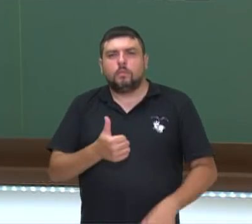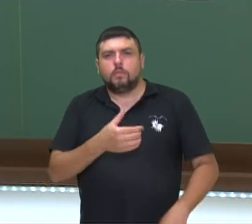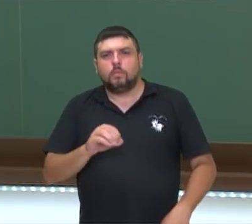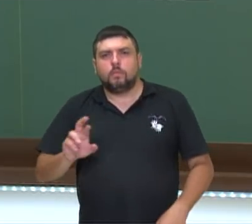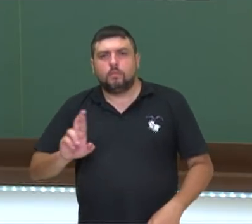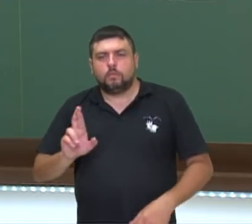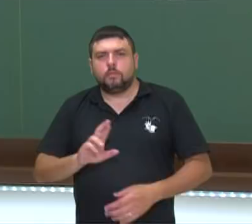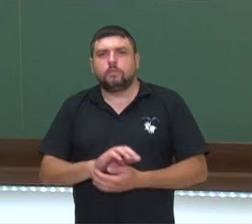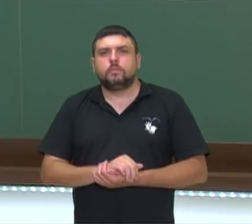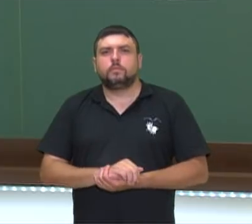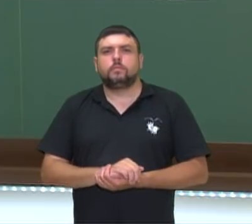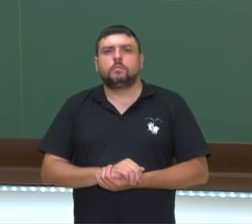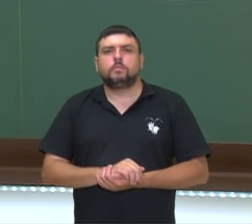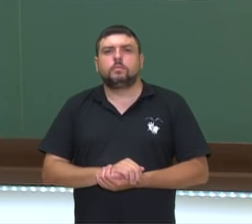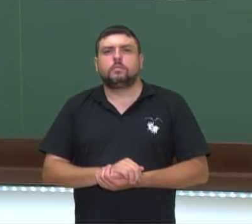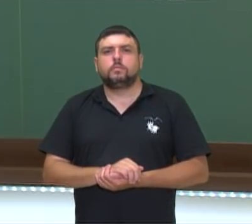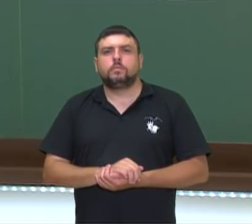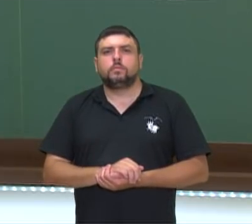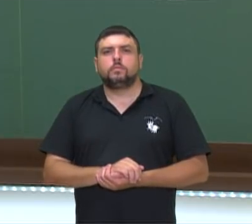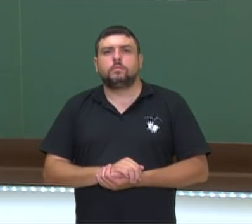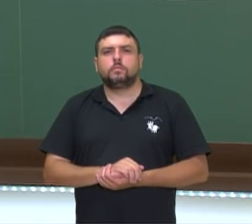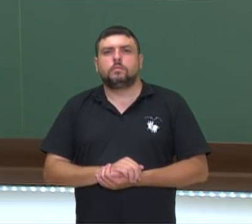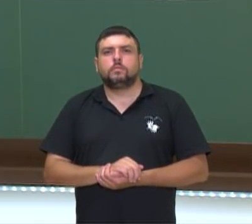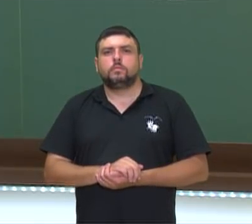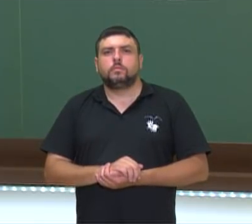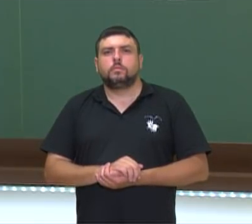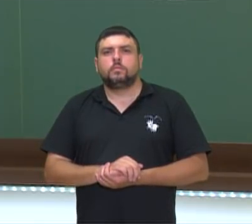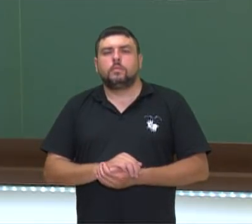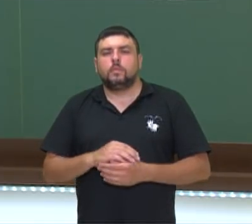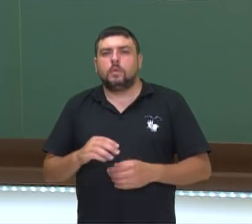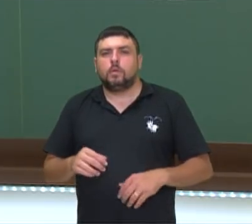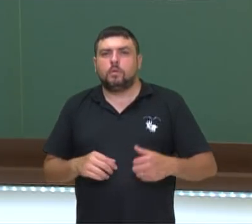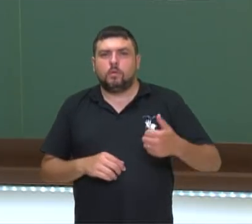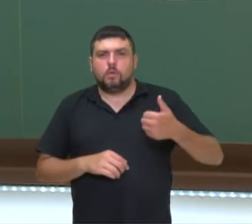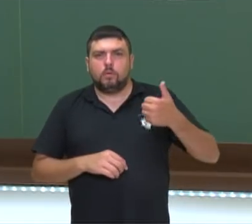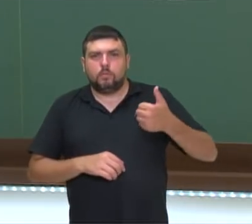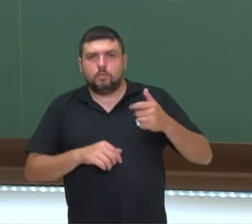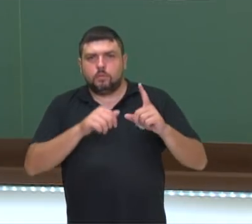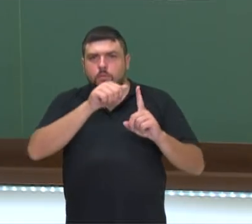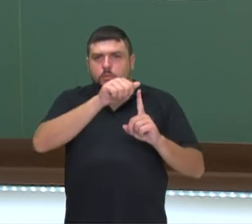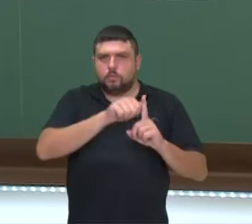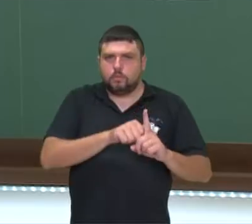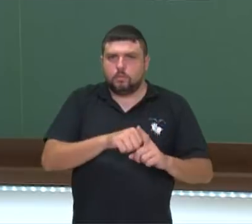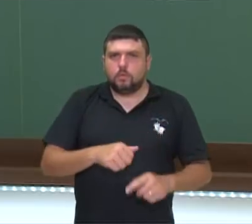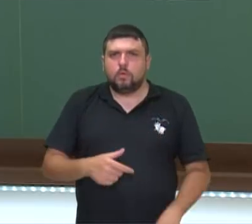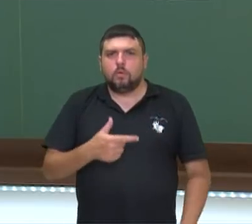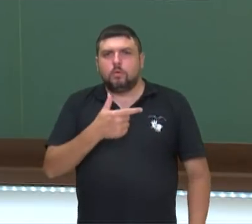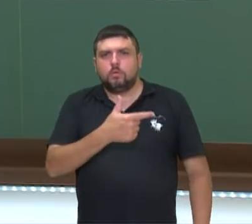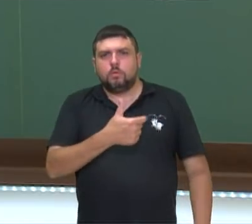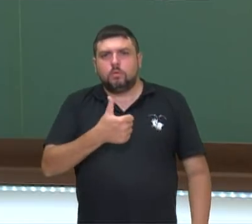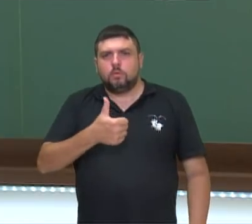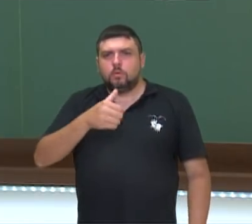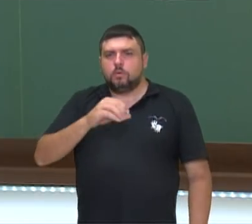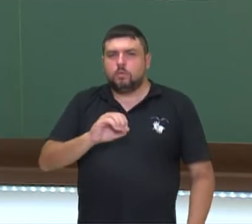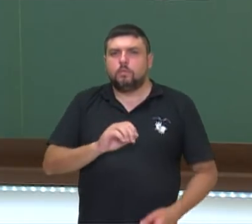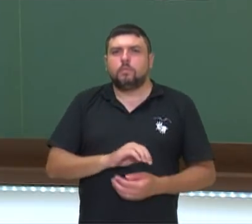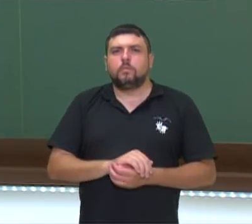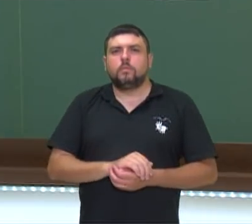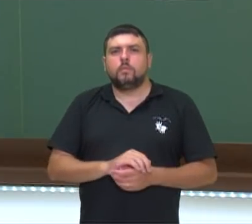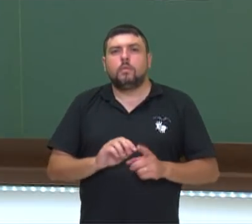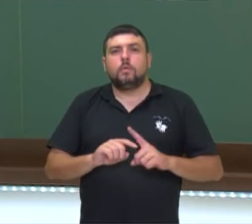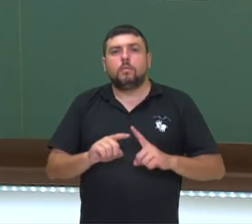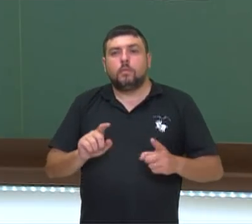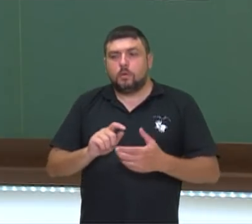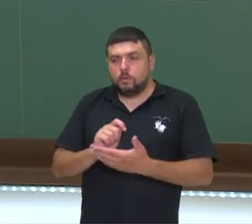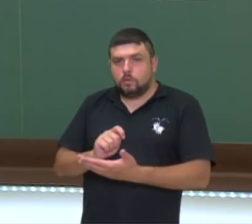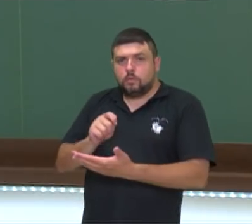Ou seja, o montante atualizado no primeiro mês, 210. Como ele pagou 100, ficou